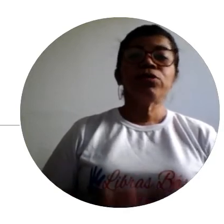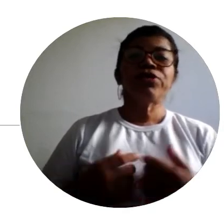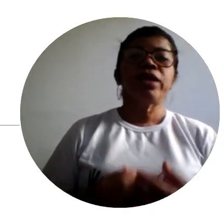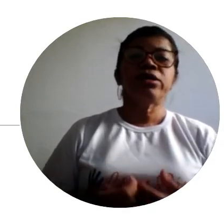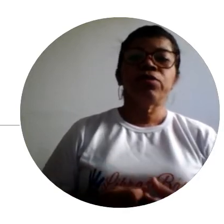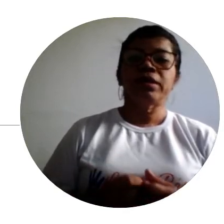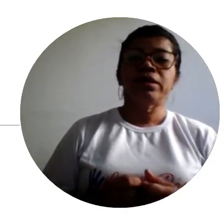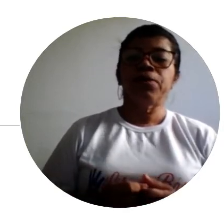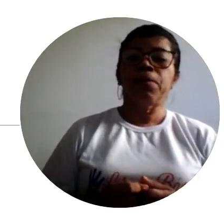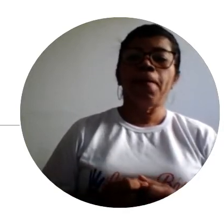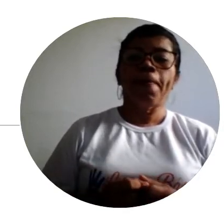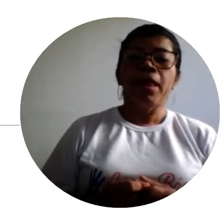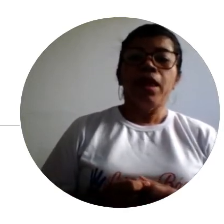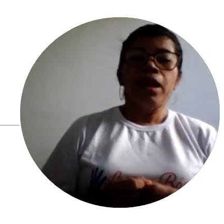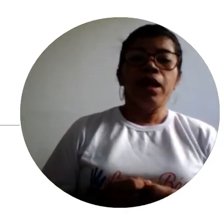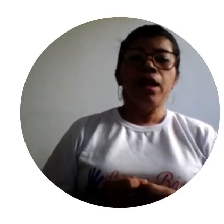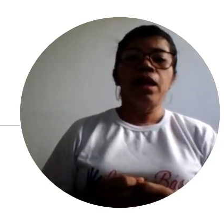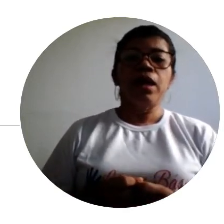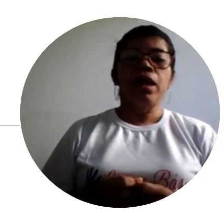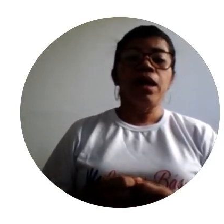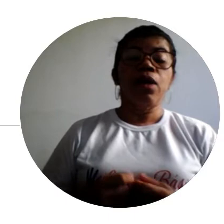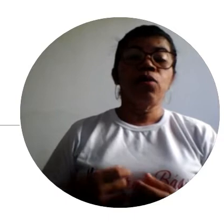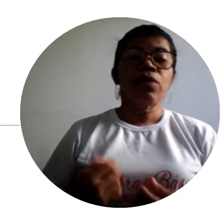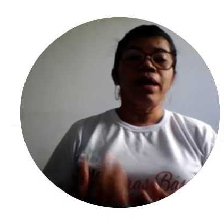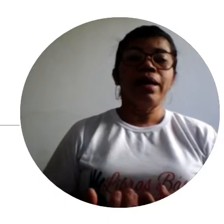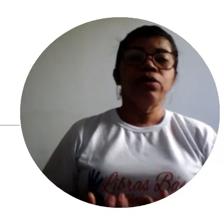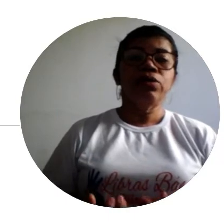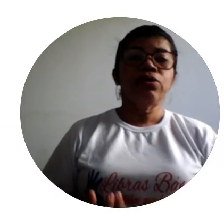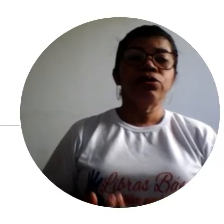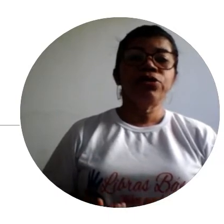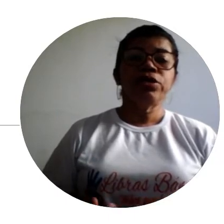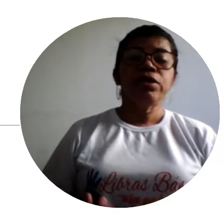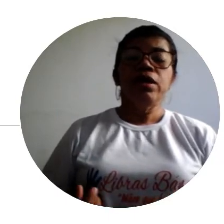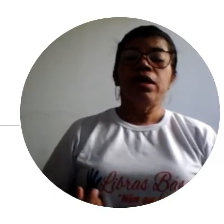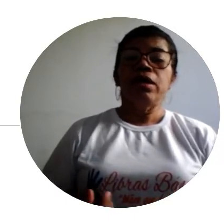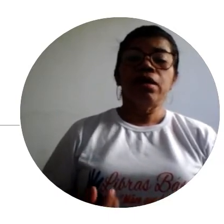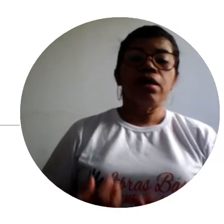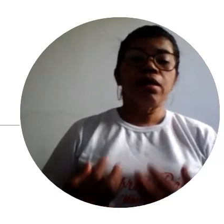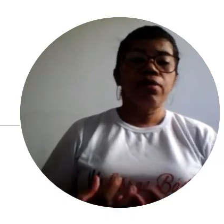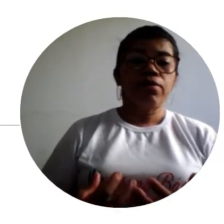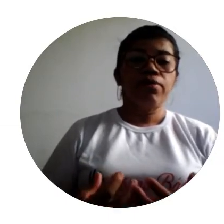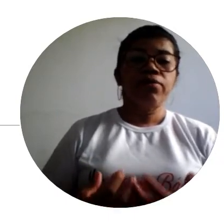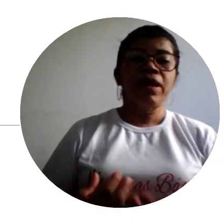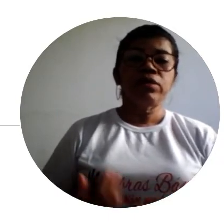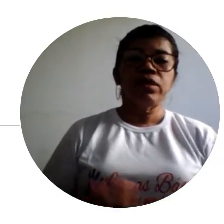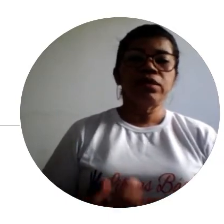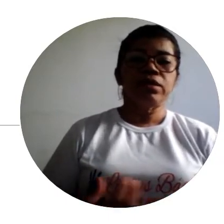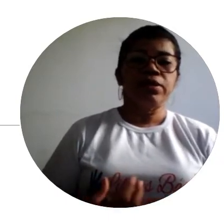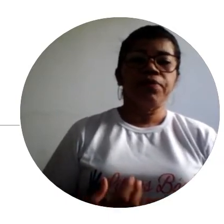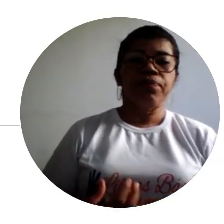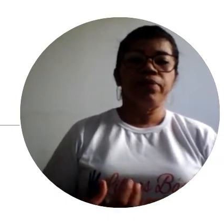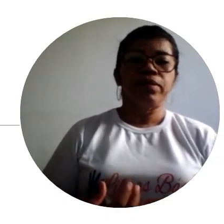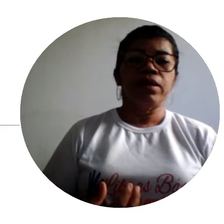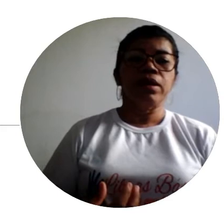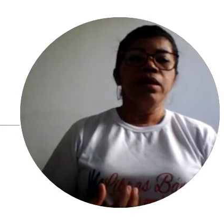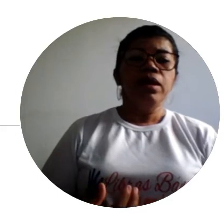O ponto de articulação é o lugar onde vai